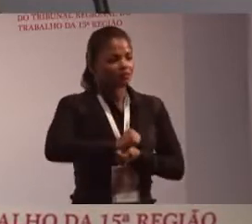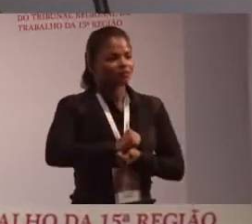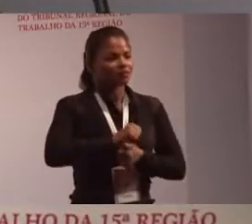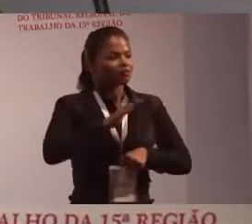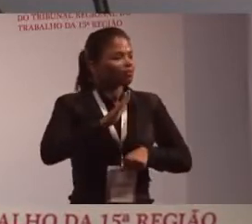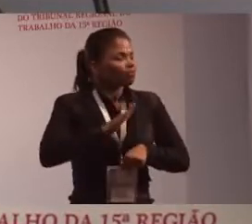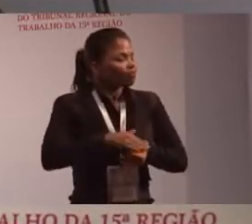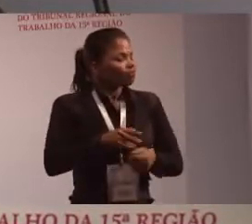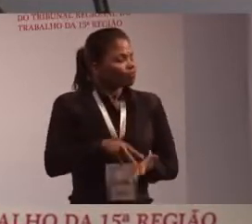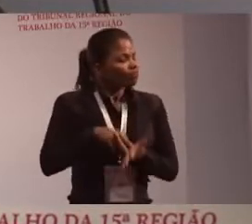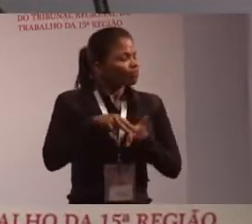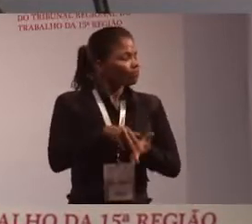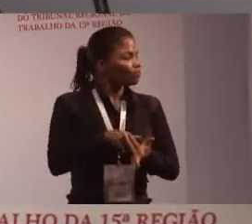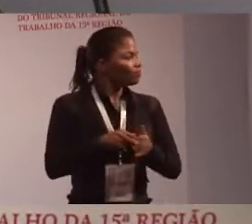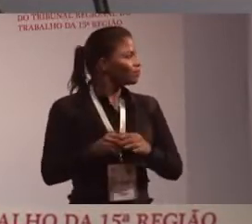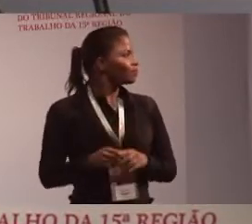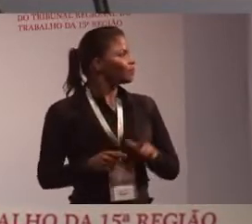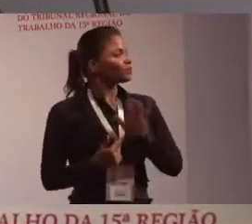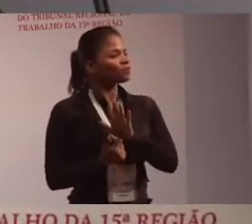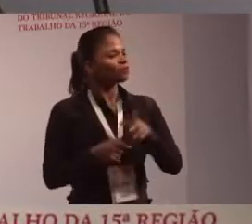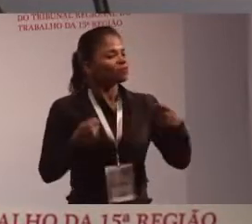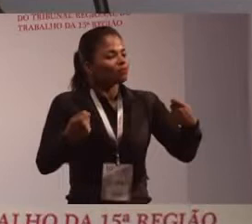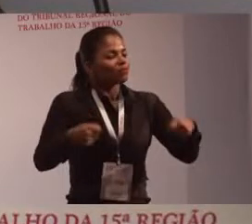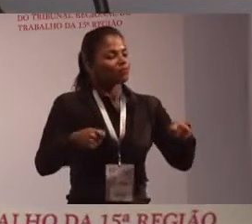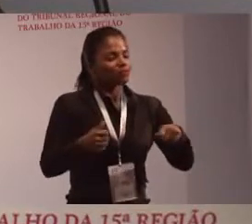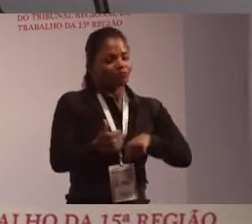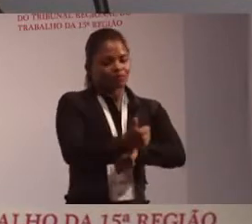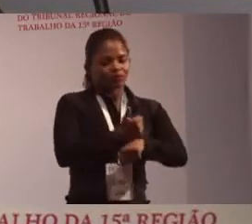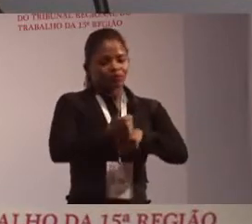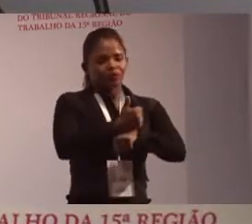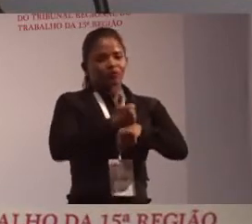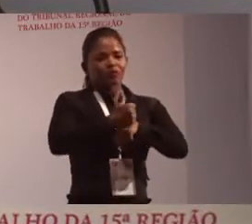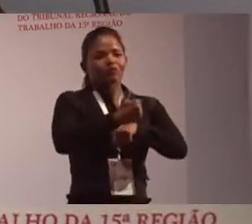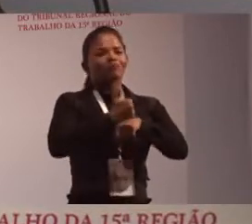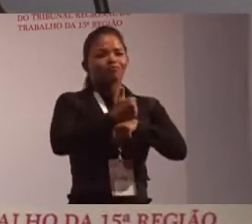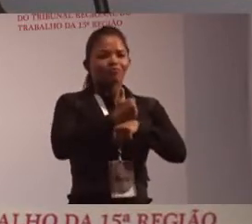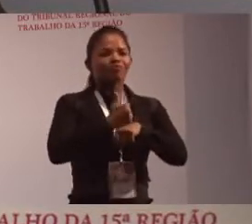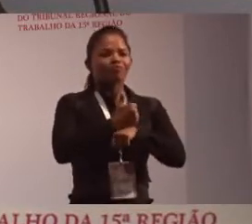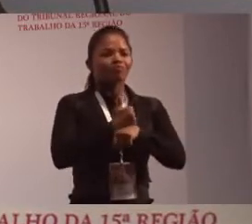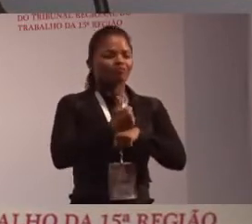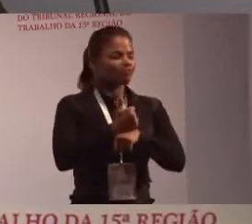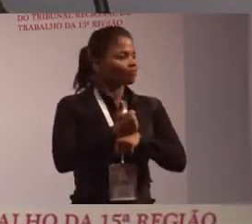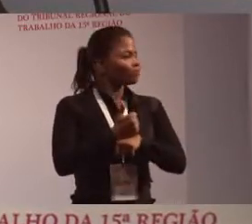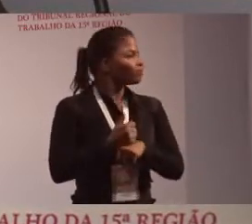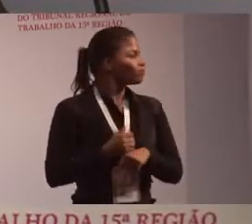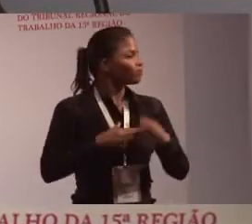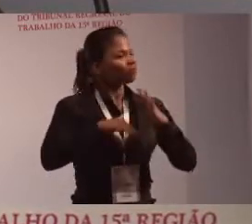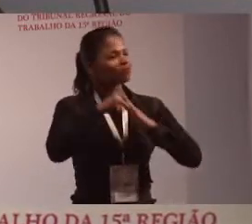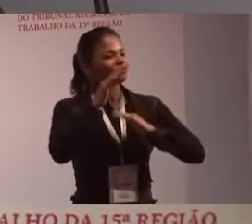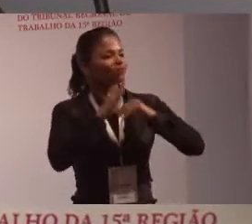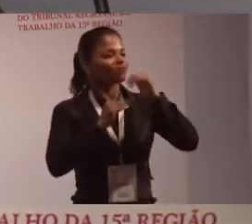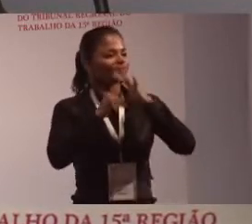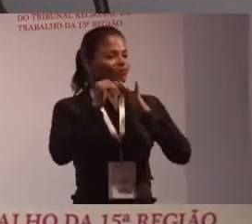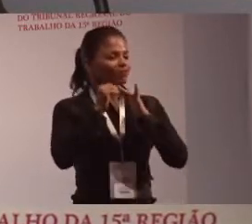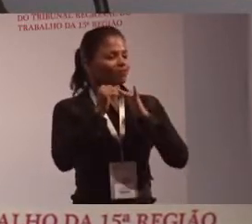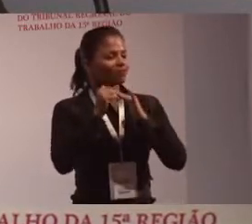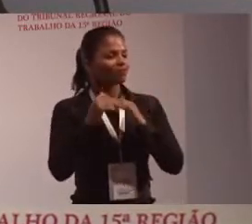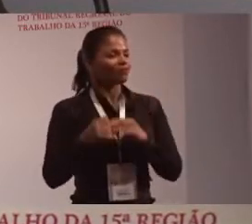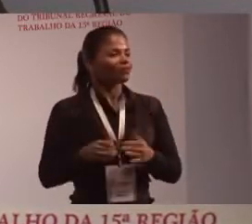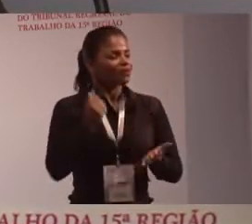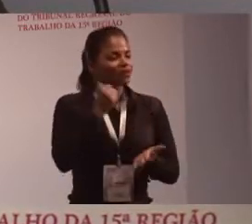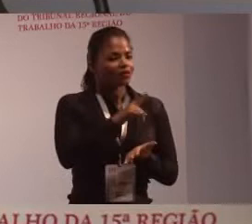mais automatizado, ele tende a precisar de profissionais mais especializados. E aí a